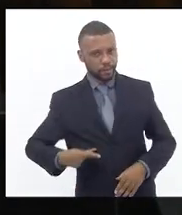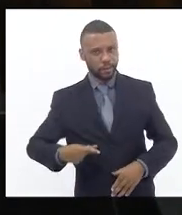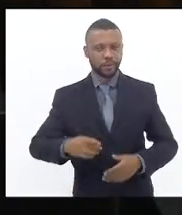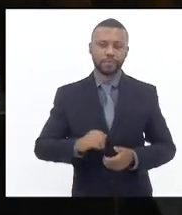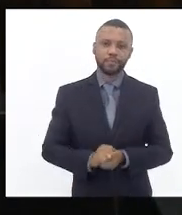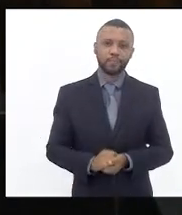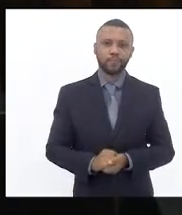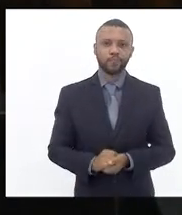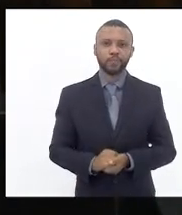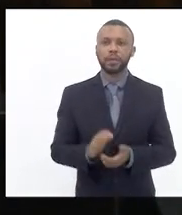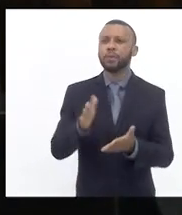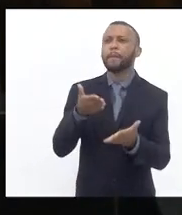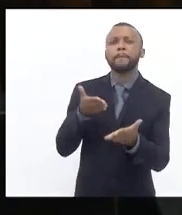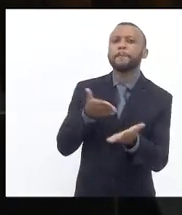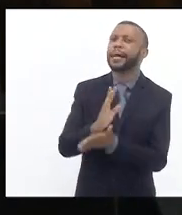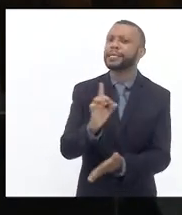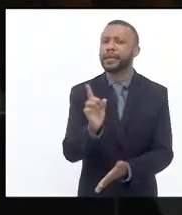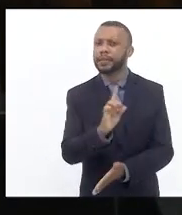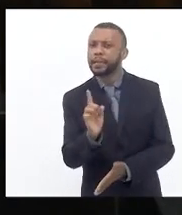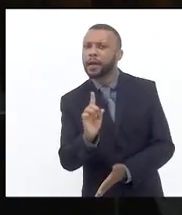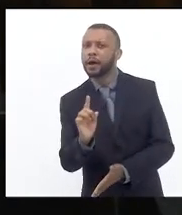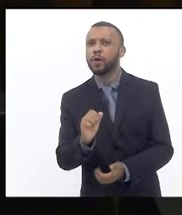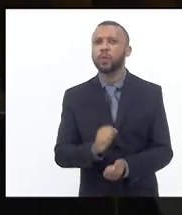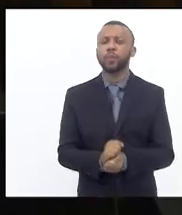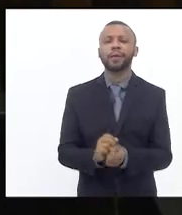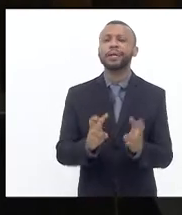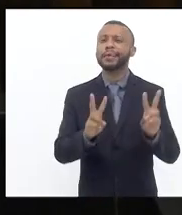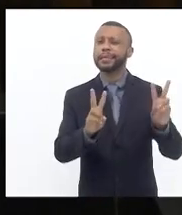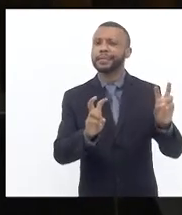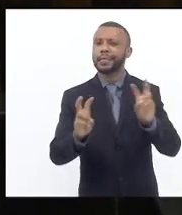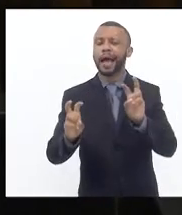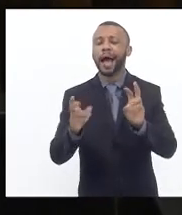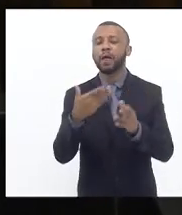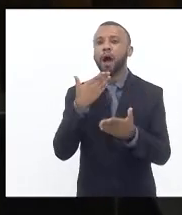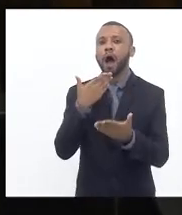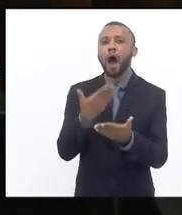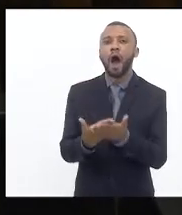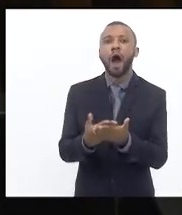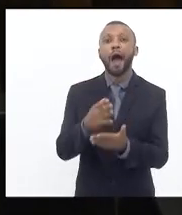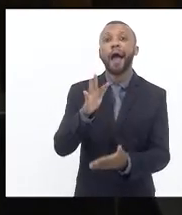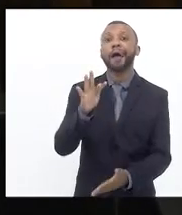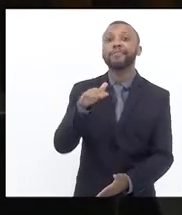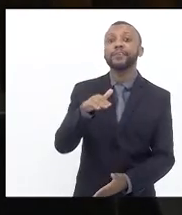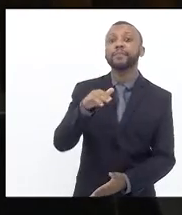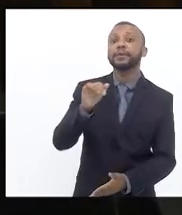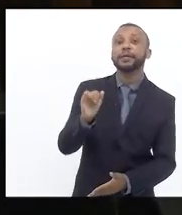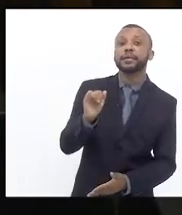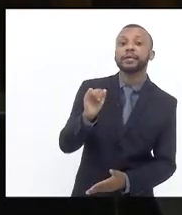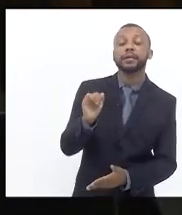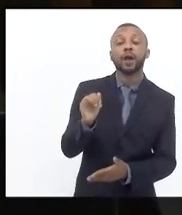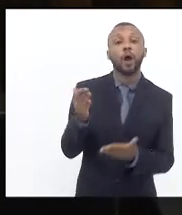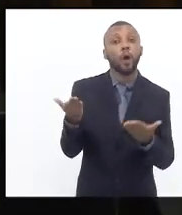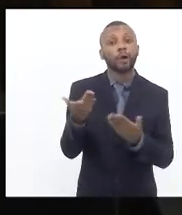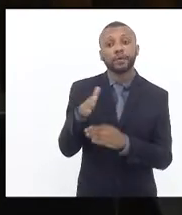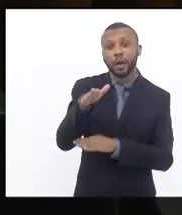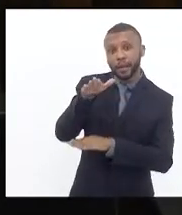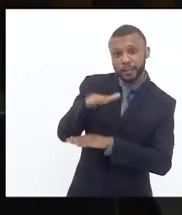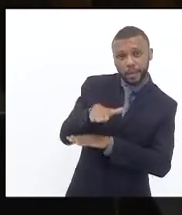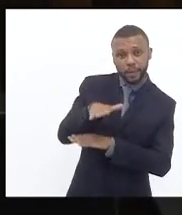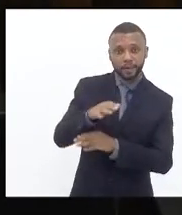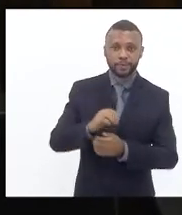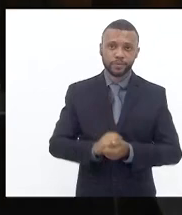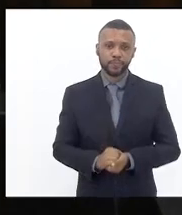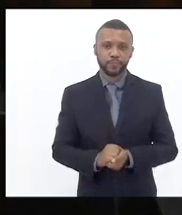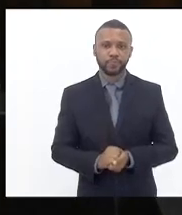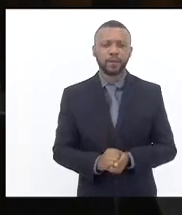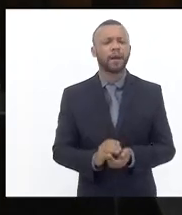não passaram citaram o seu presidente pasmem o FM na tarde de hoje fora senhor